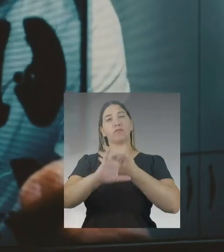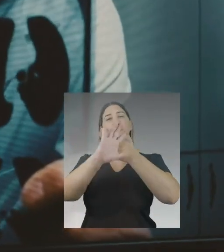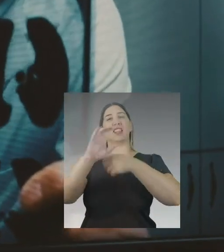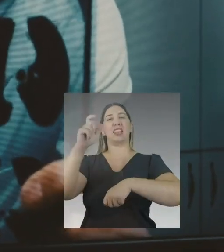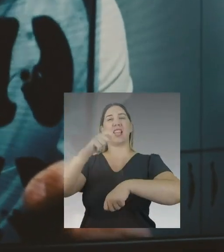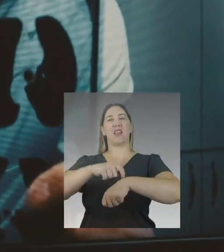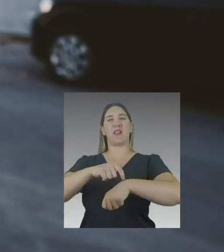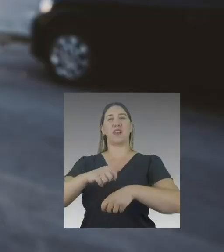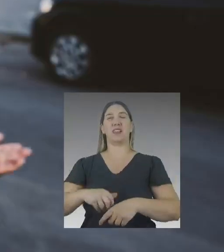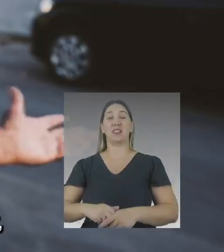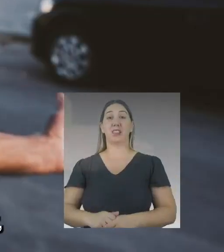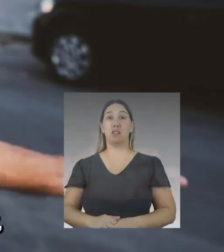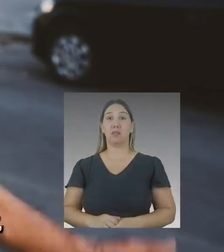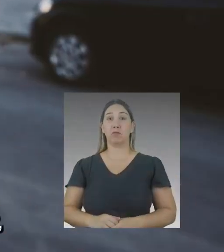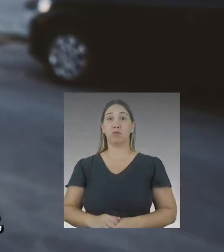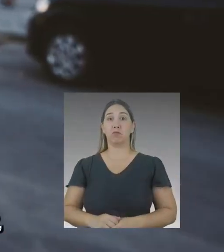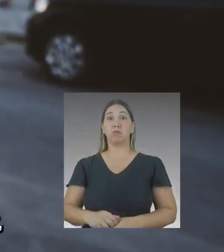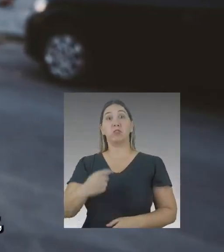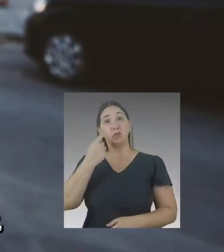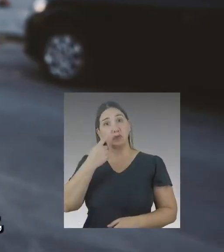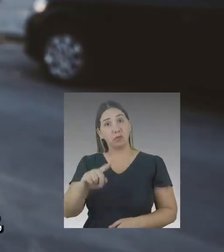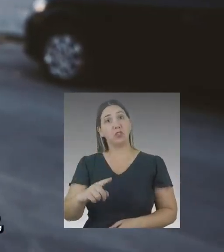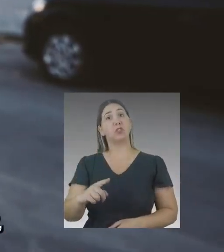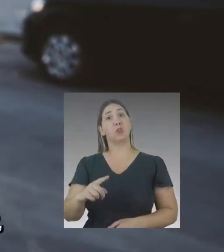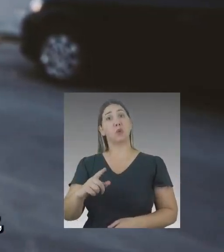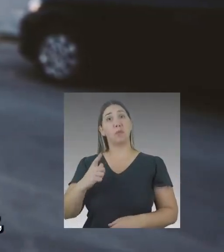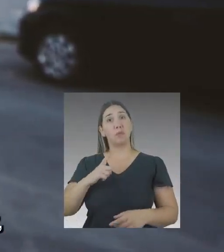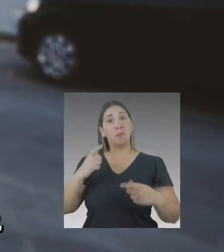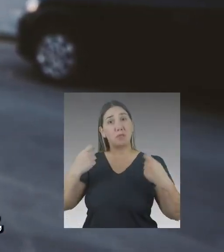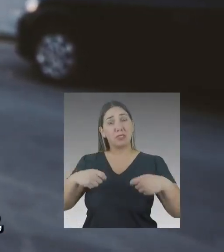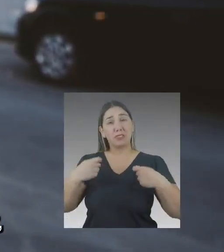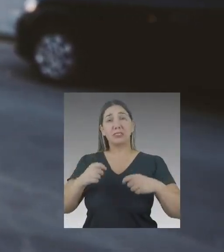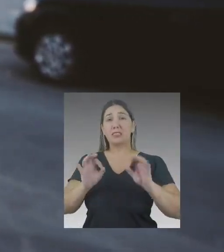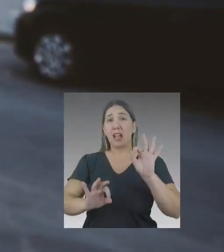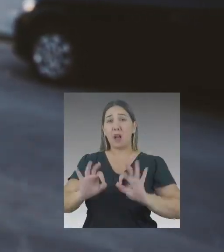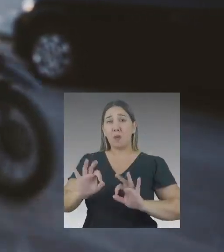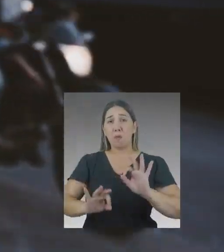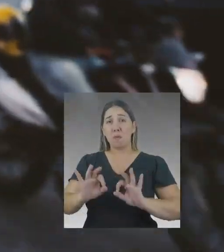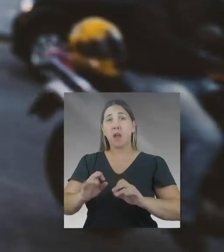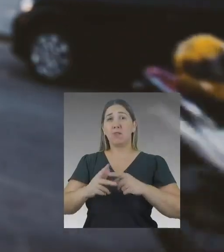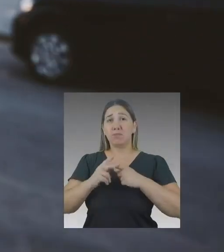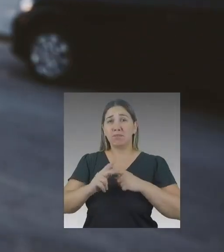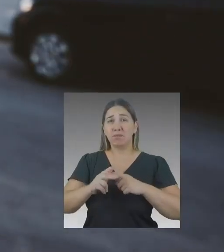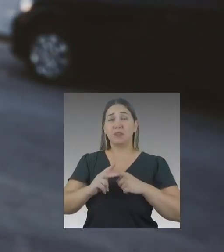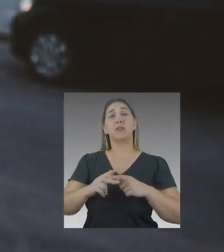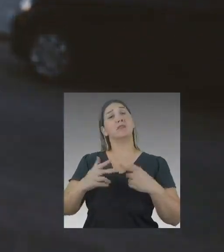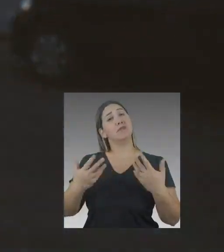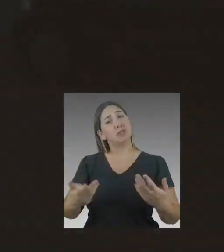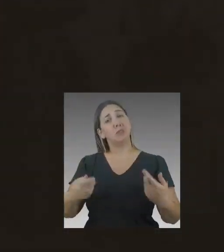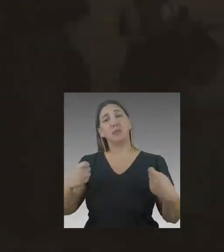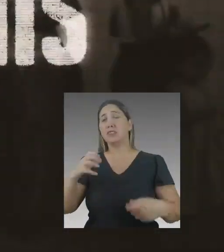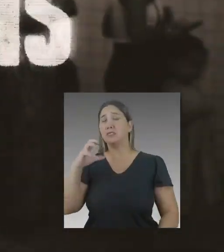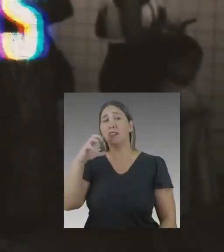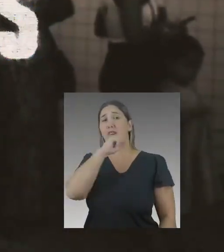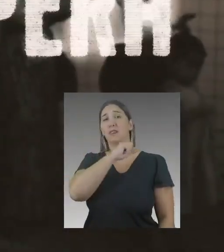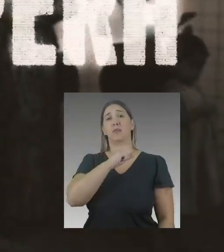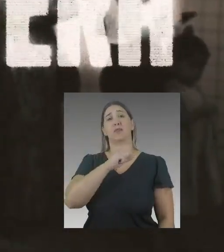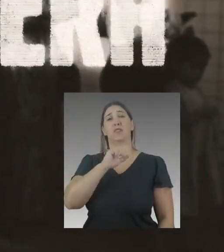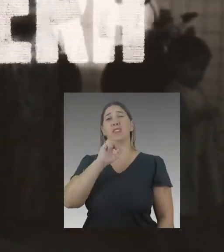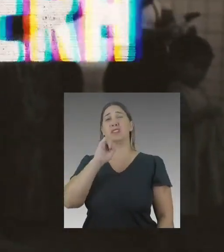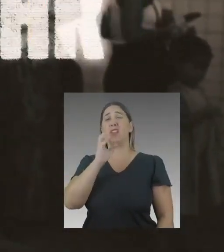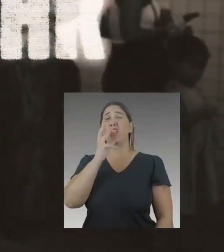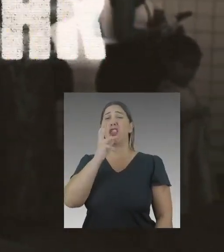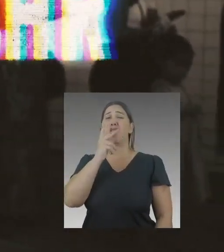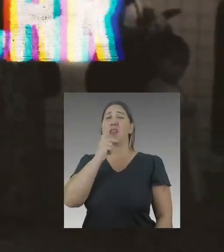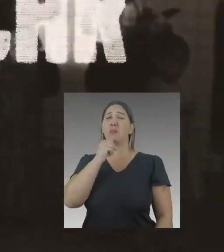especialista na mesma hora. Olha aí. Se tem alguma coisa para arrumar, então vamos arrumar logo de uma vez. Quanto mais a